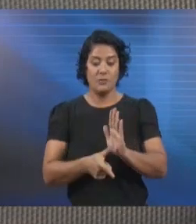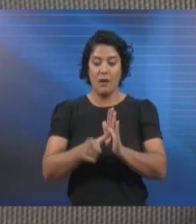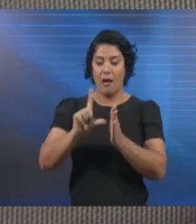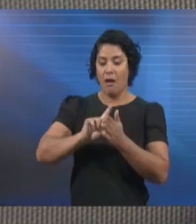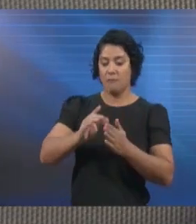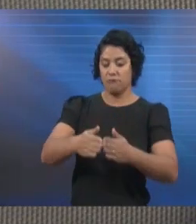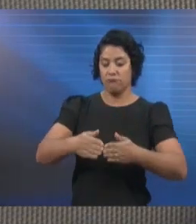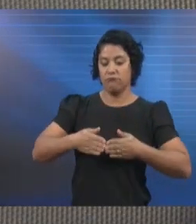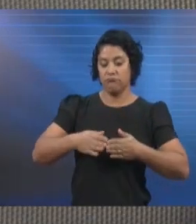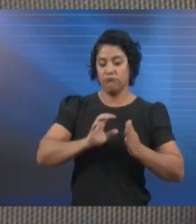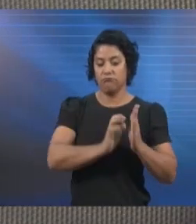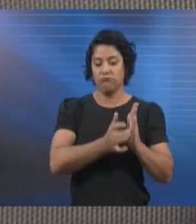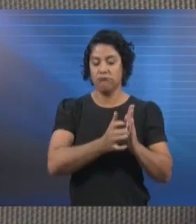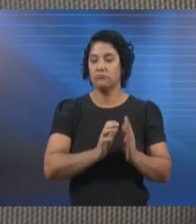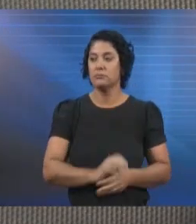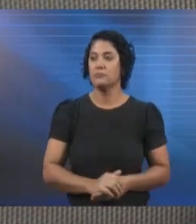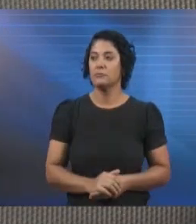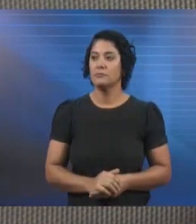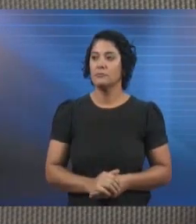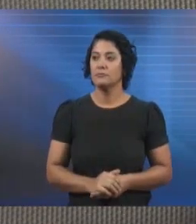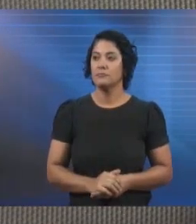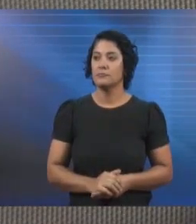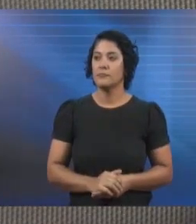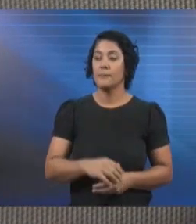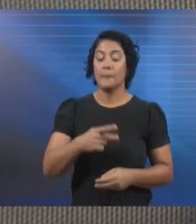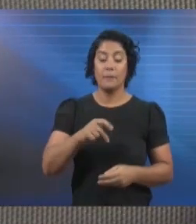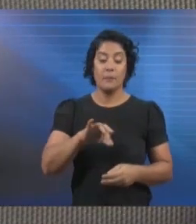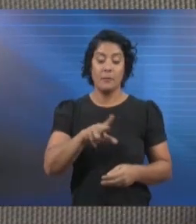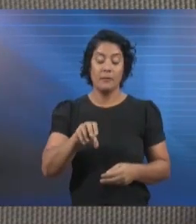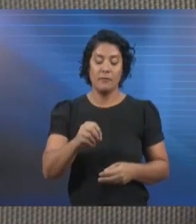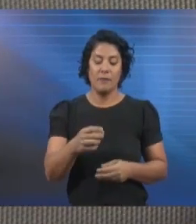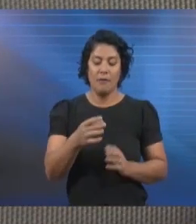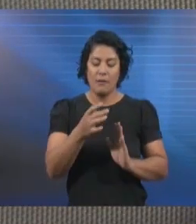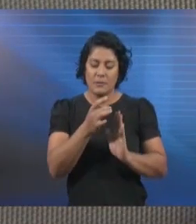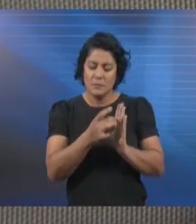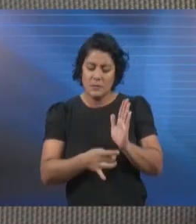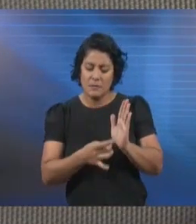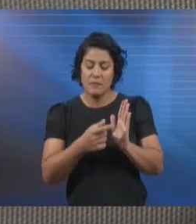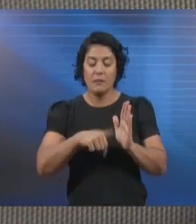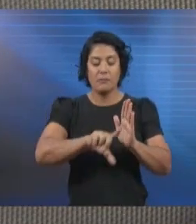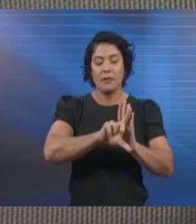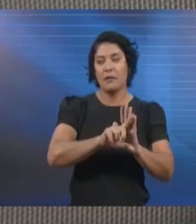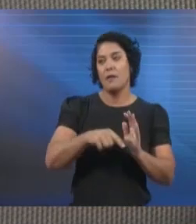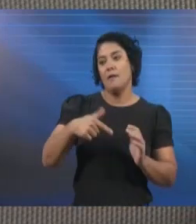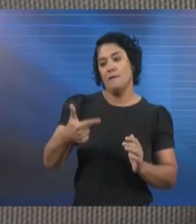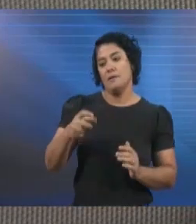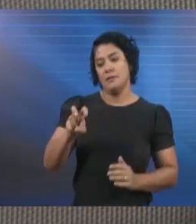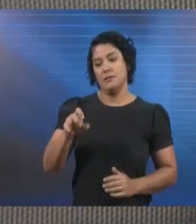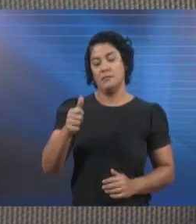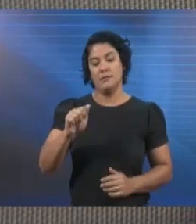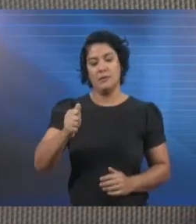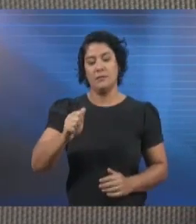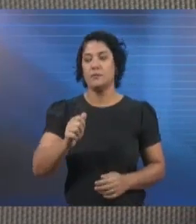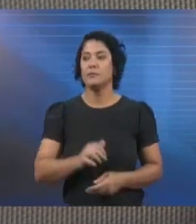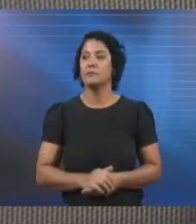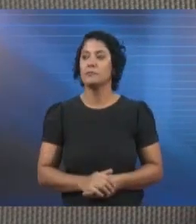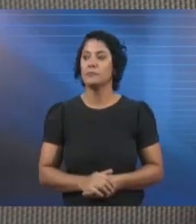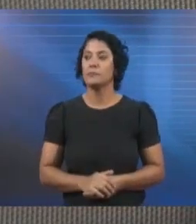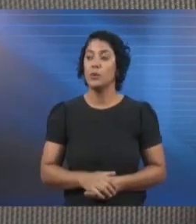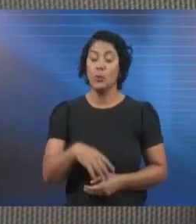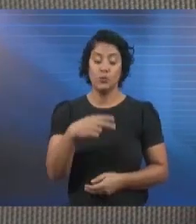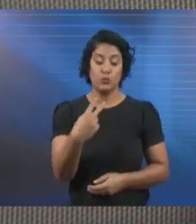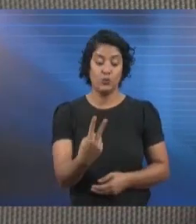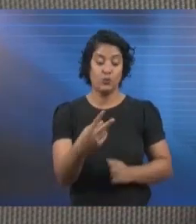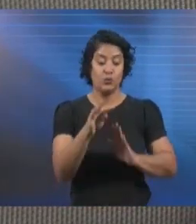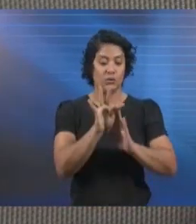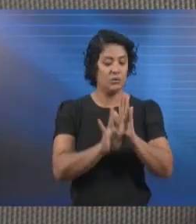recesso parlamentar visto que as promoções se dá em data específica por lei 25 de agosto são se esses dois textos